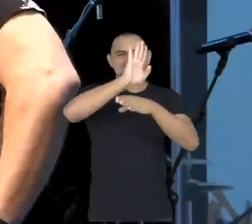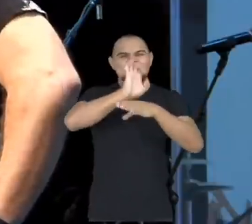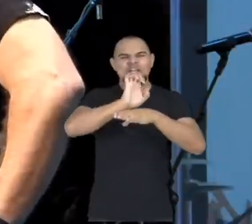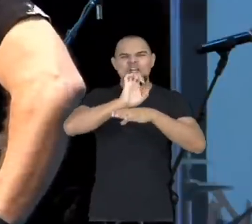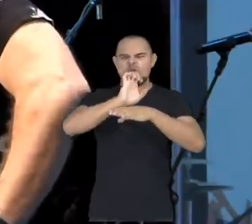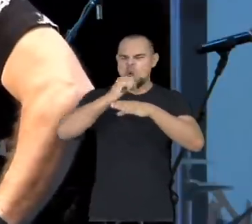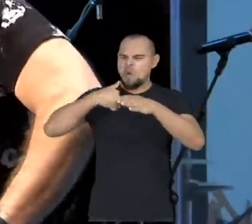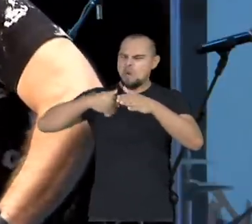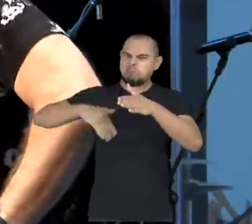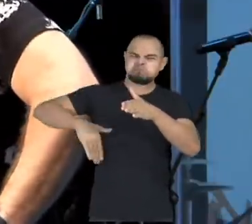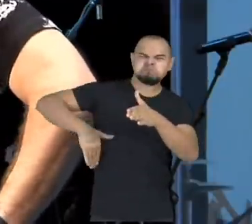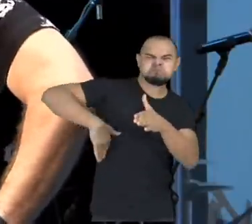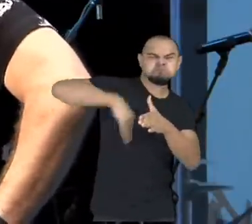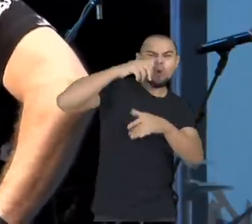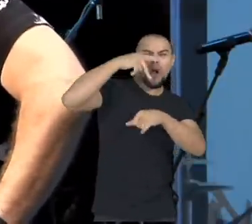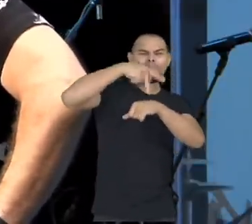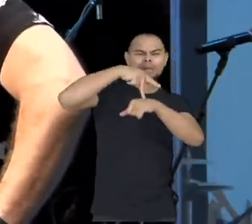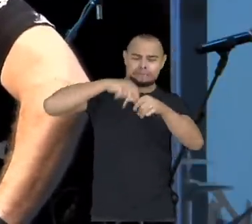uma pedra, meu amigo.